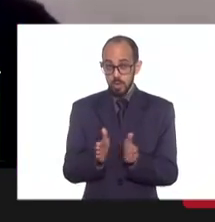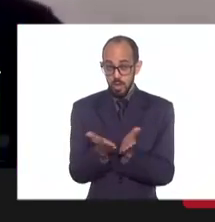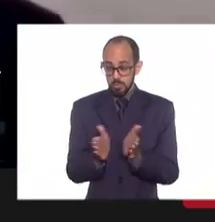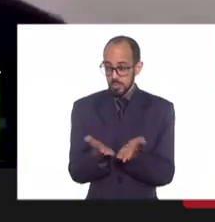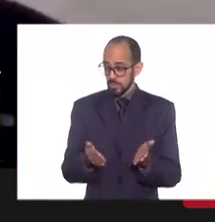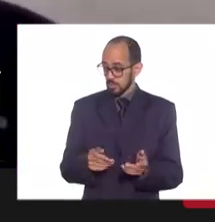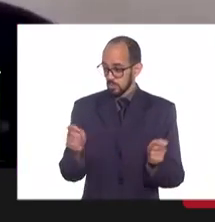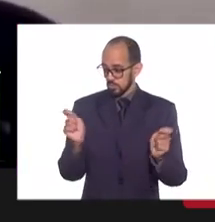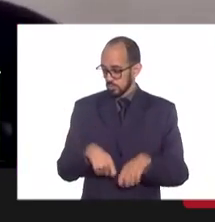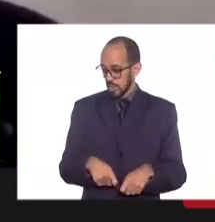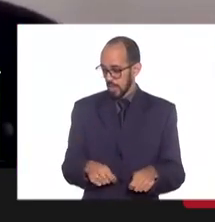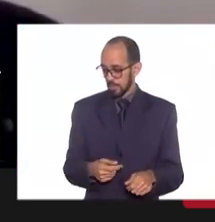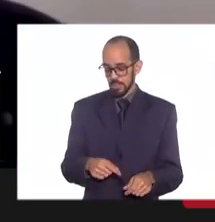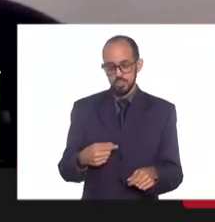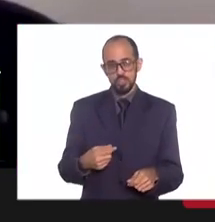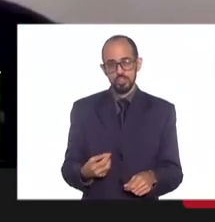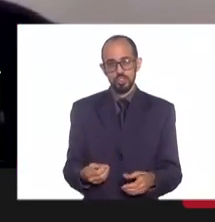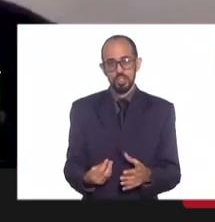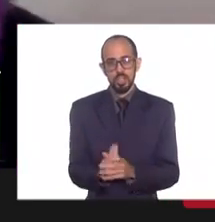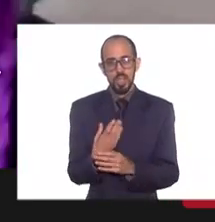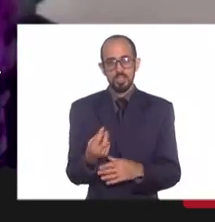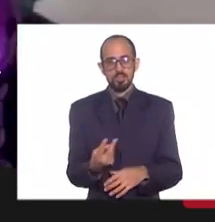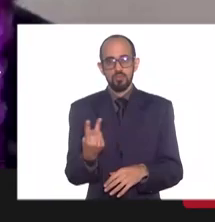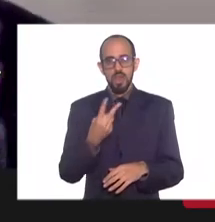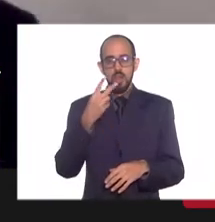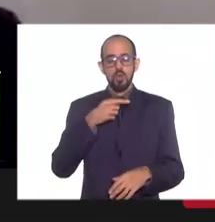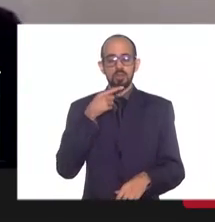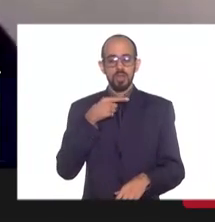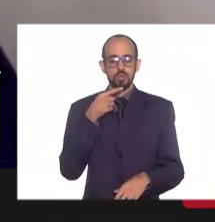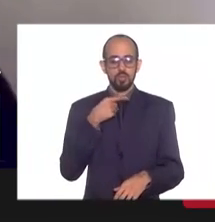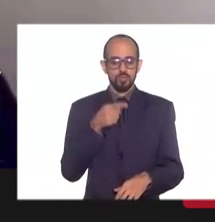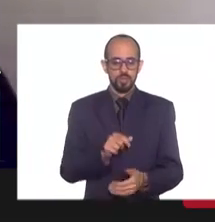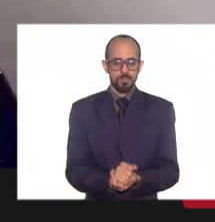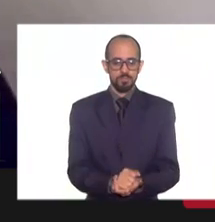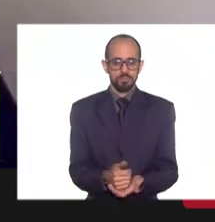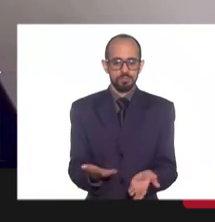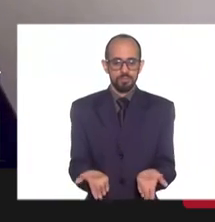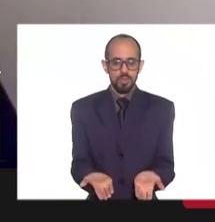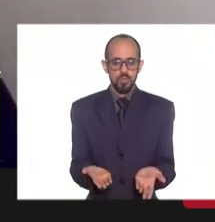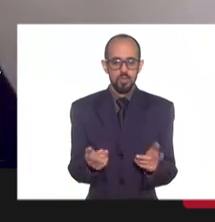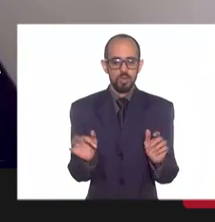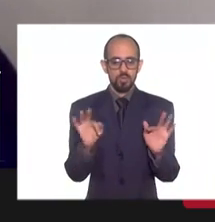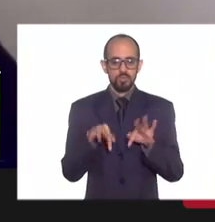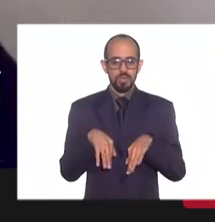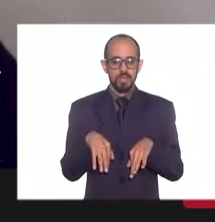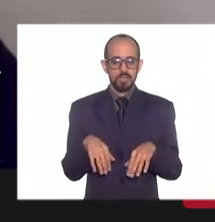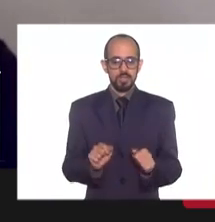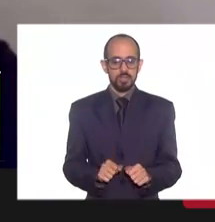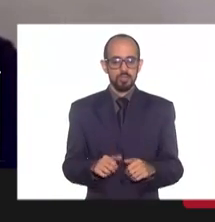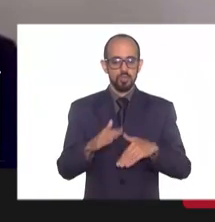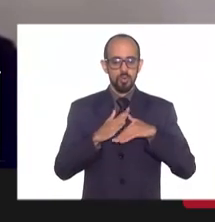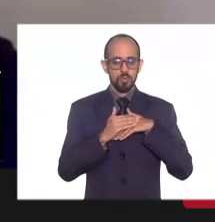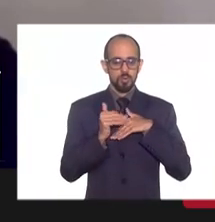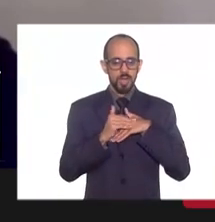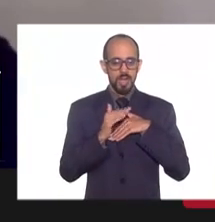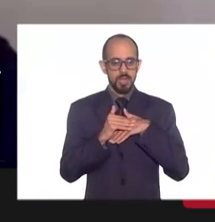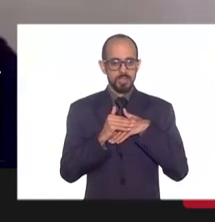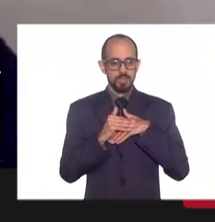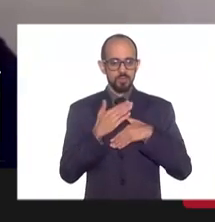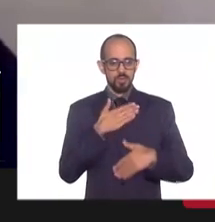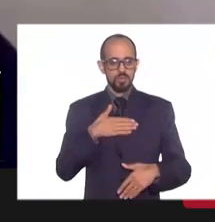há valorização da vida então encerro aqui esse espaço com muito carinho a todos e com uma grata